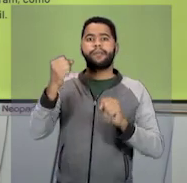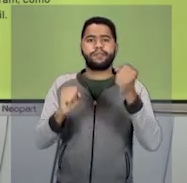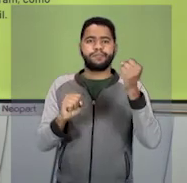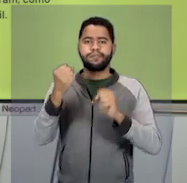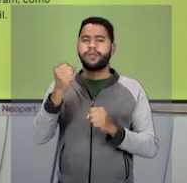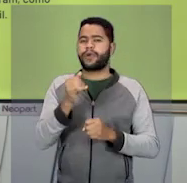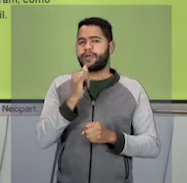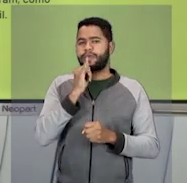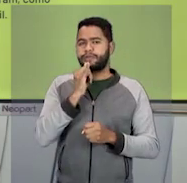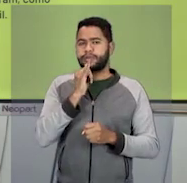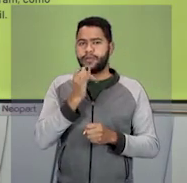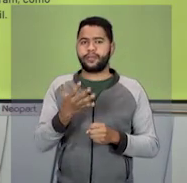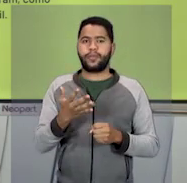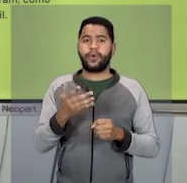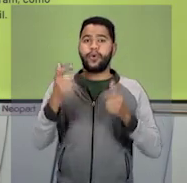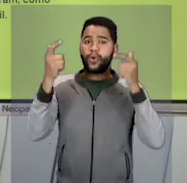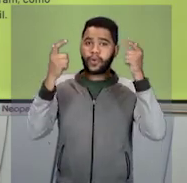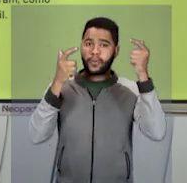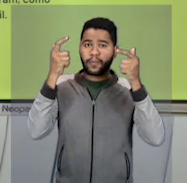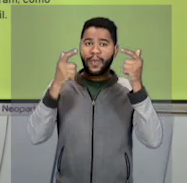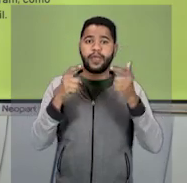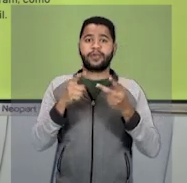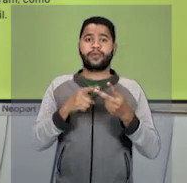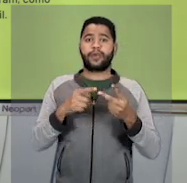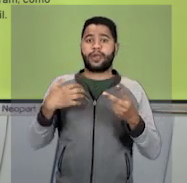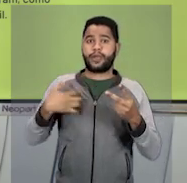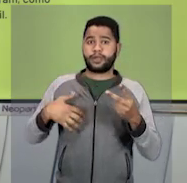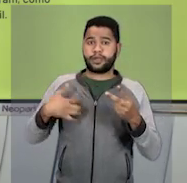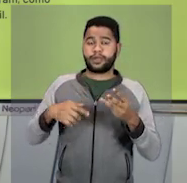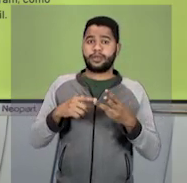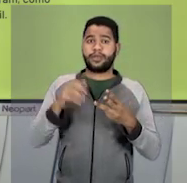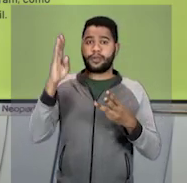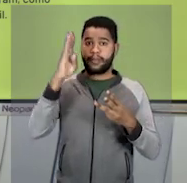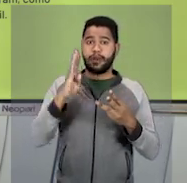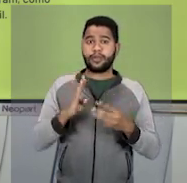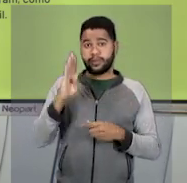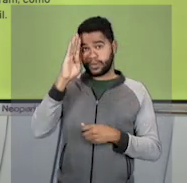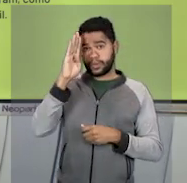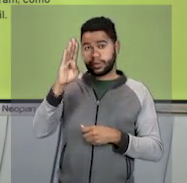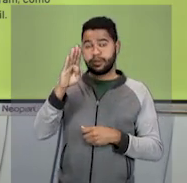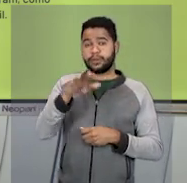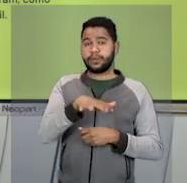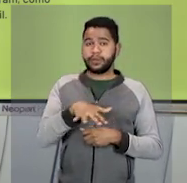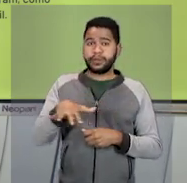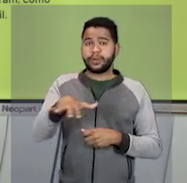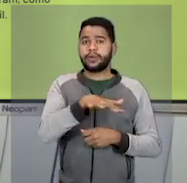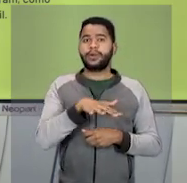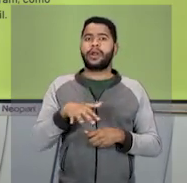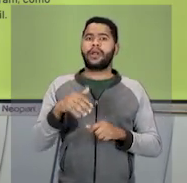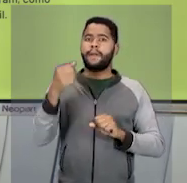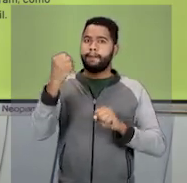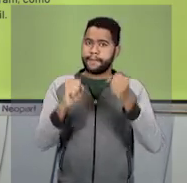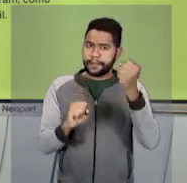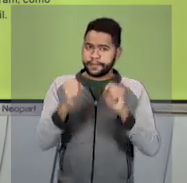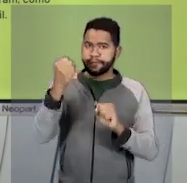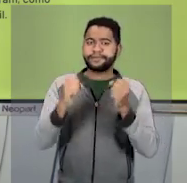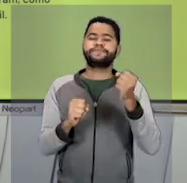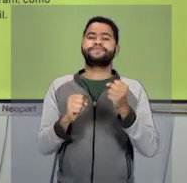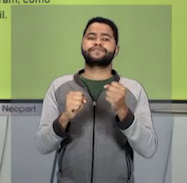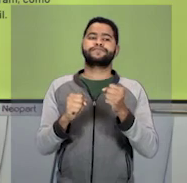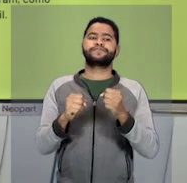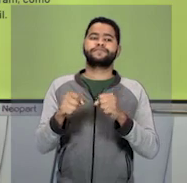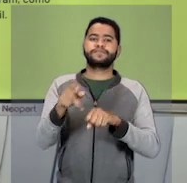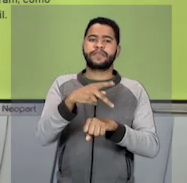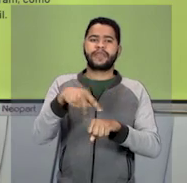aí como o próprio México, a Argentina e o Brasil, apesar de serem os países de destaque da região que se industrializaram, os chamados países